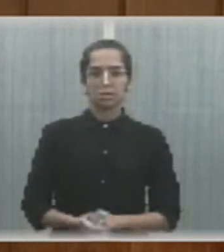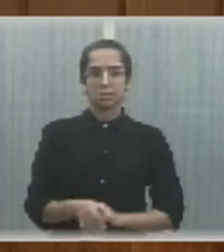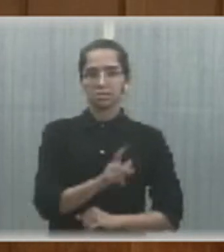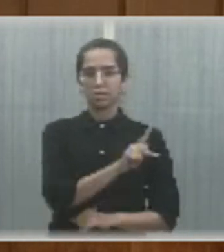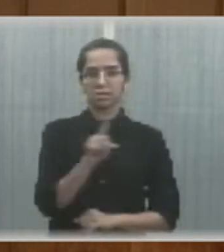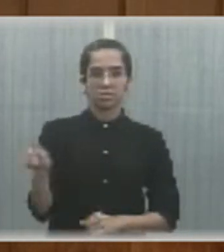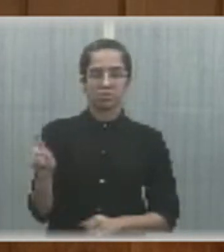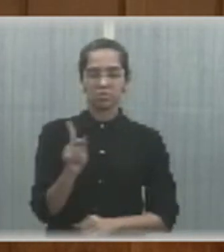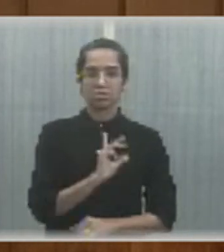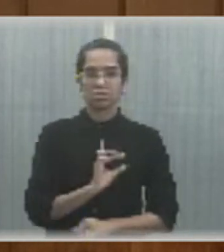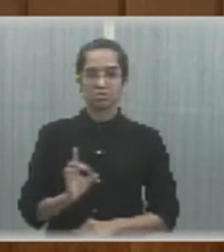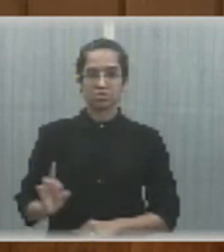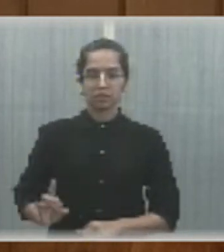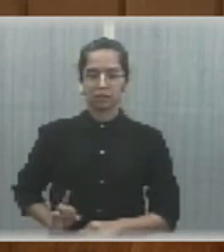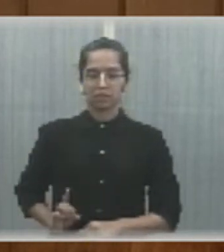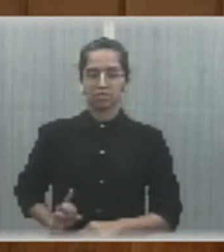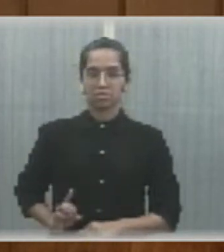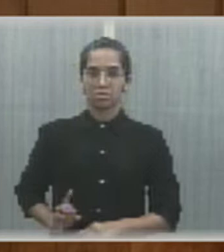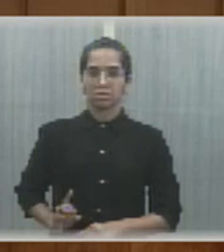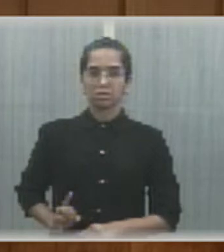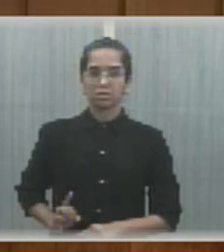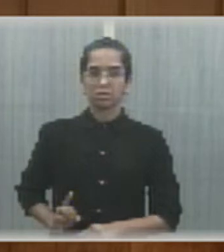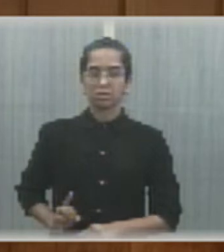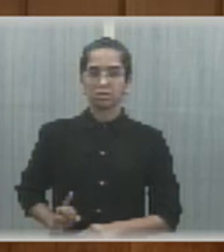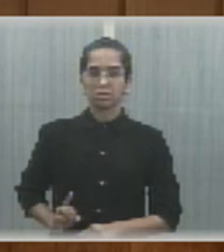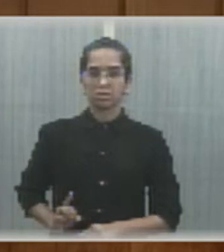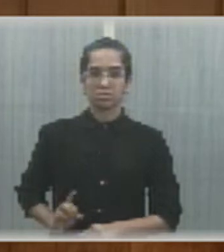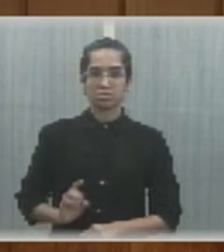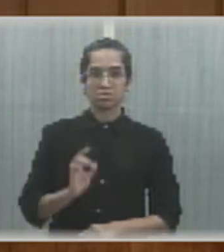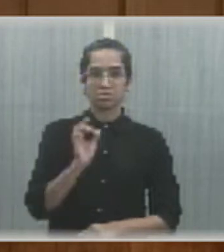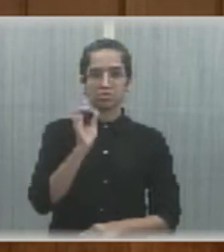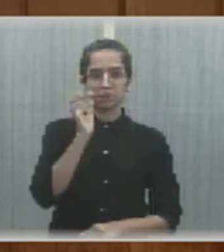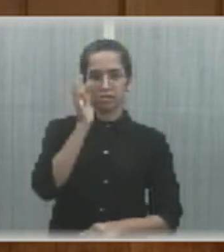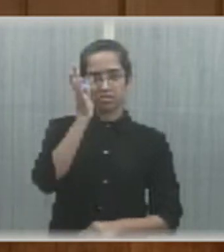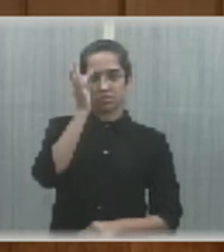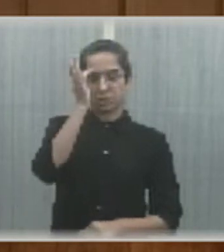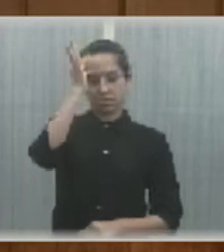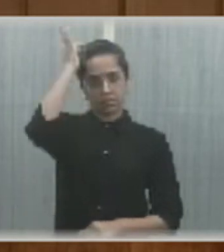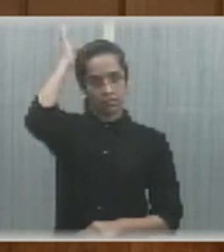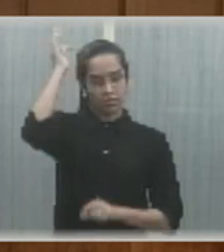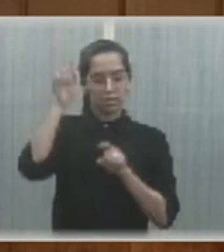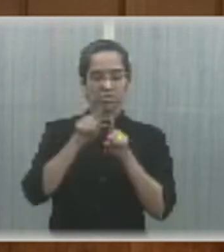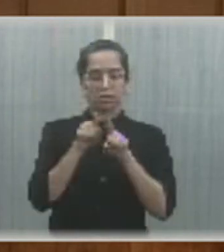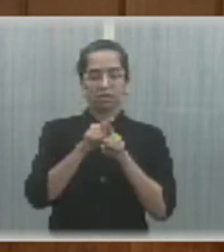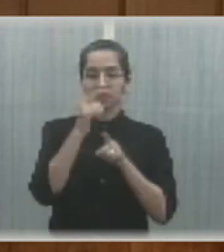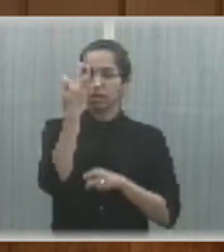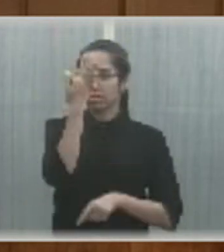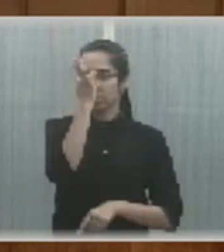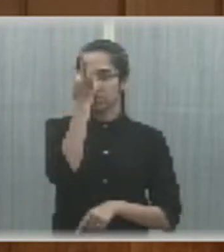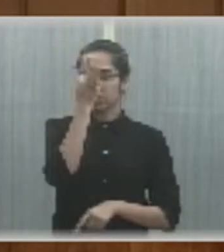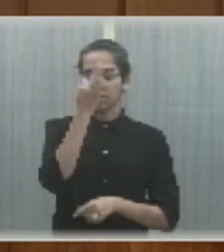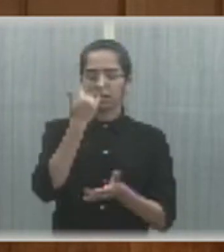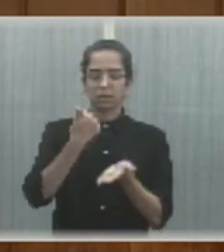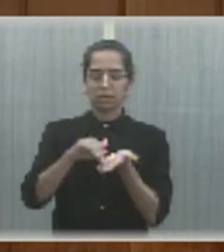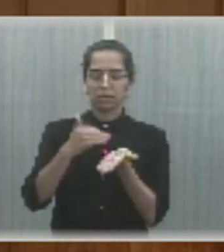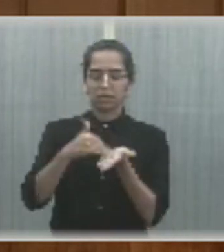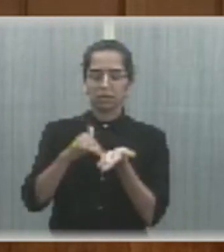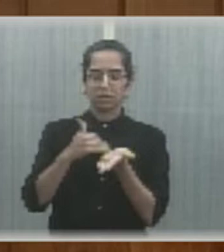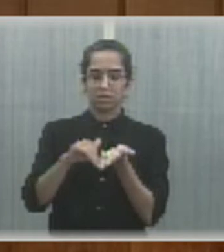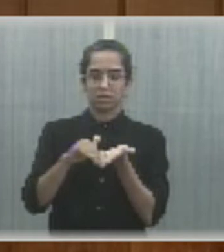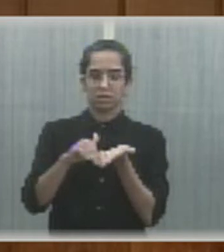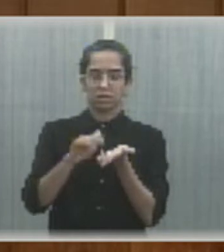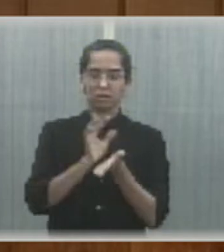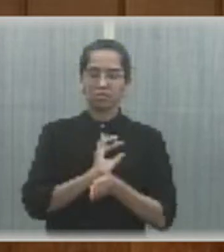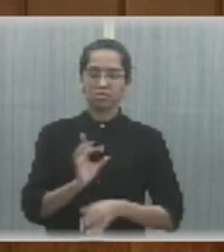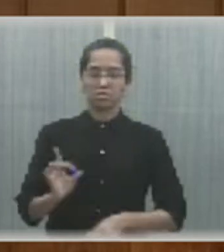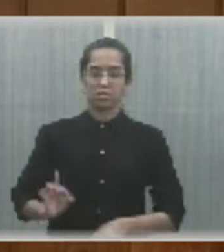presidida sucessivamente pelos senhores deputados Temístocles Filho e Franzé Silva, e secretariada